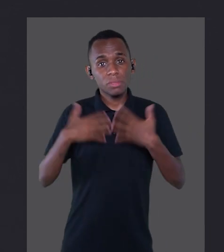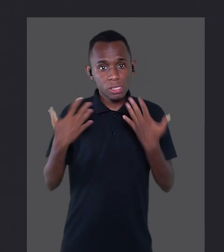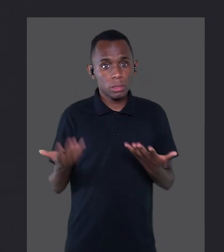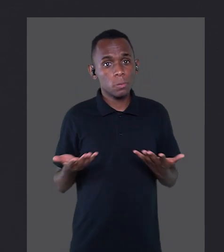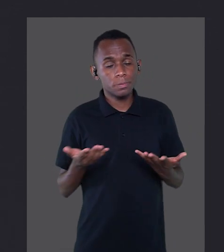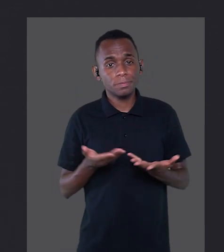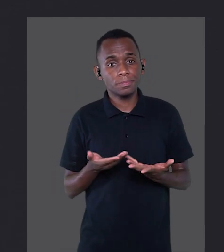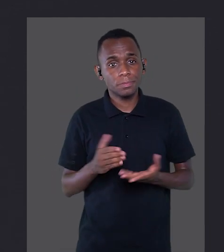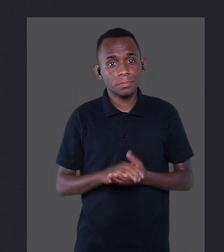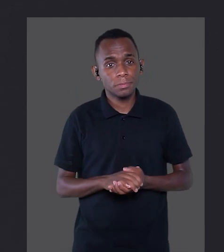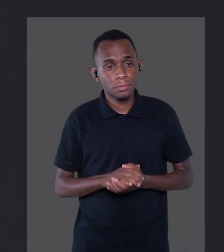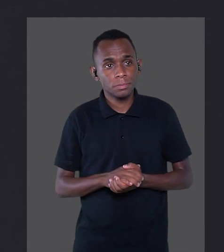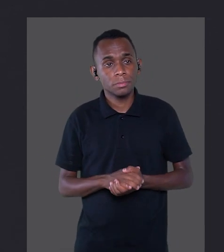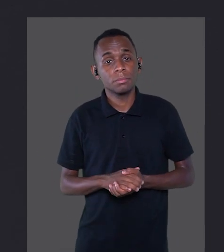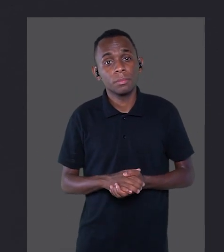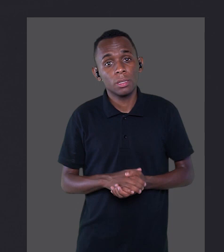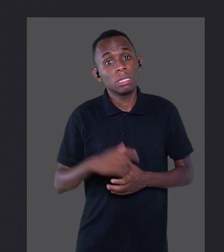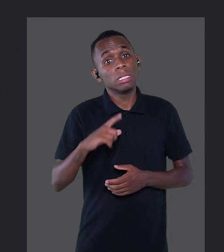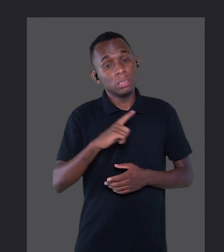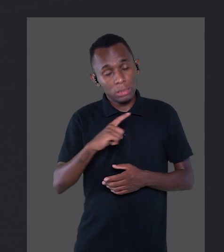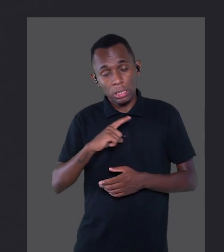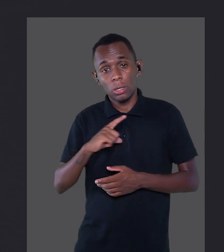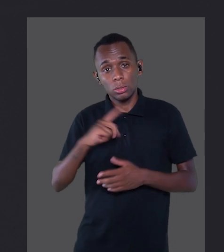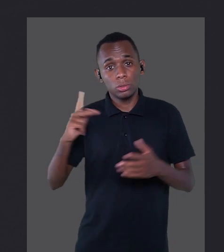Então, tem sido uma grande